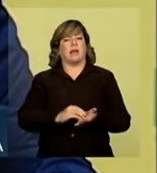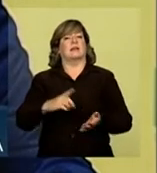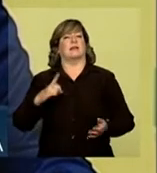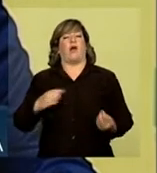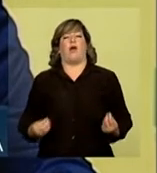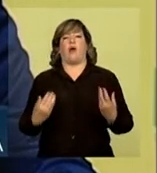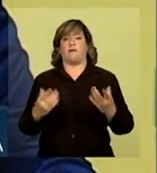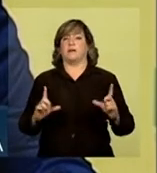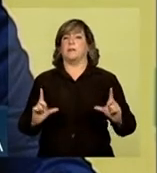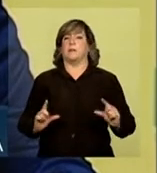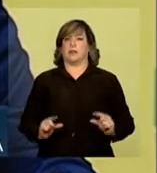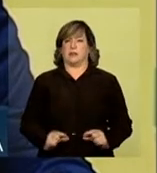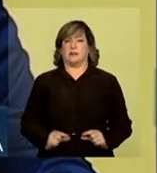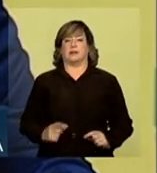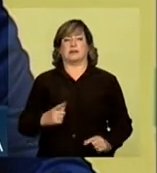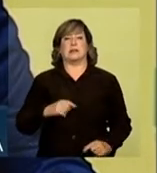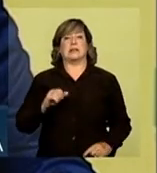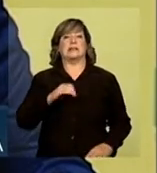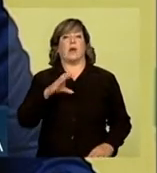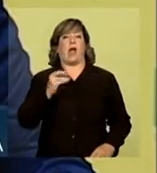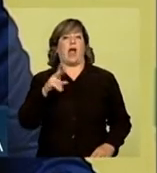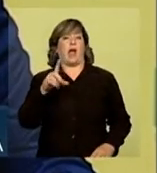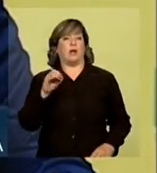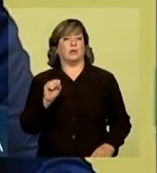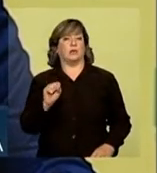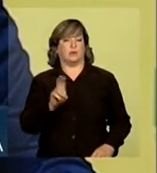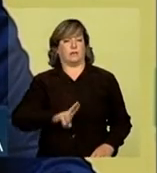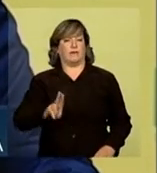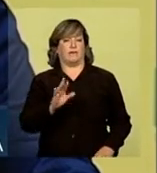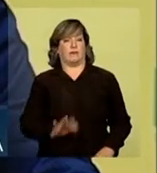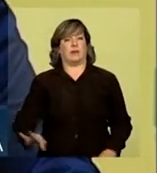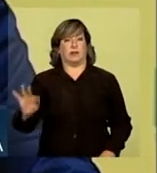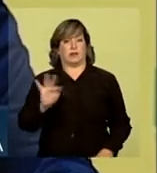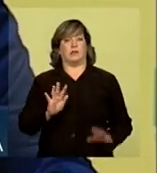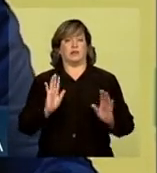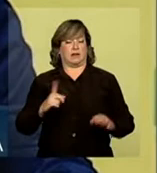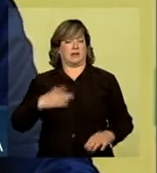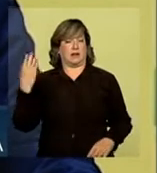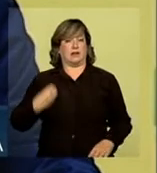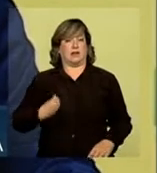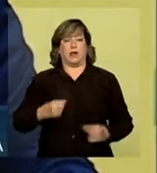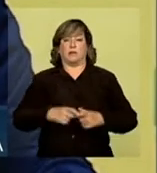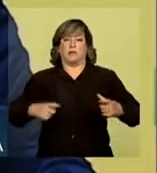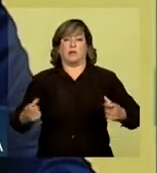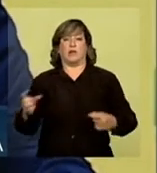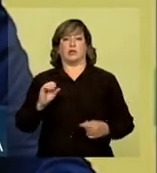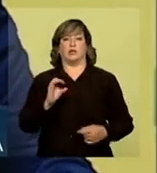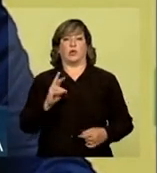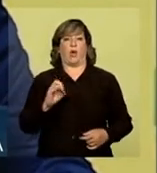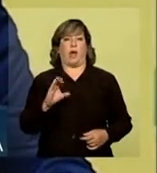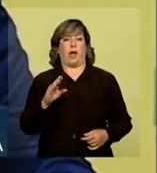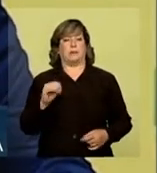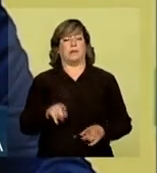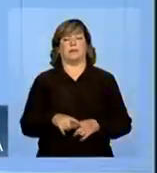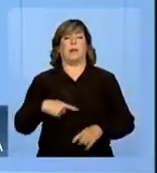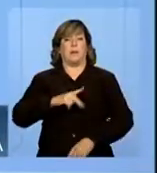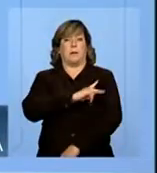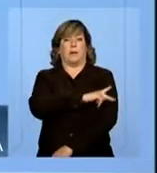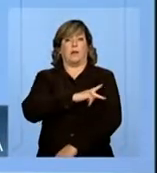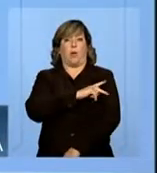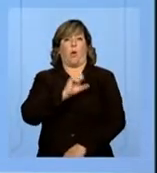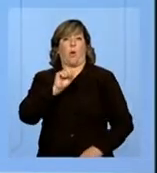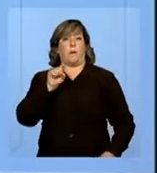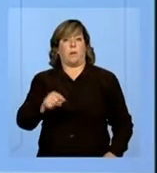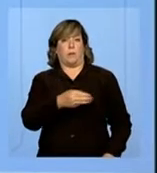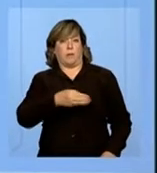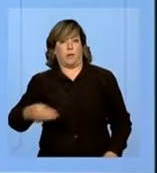e a unidade federal de São Carlos ela já existia também foi expandida para Sorocaba em outros Campos o Piauí